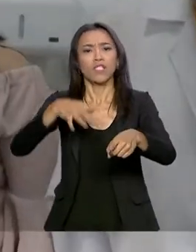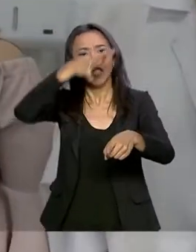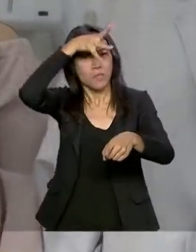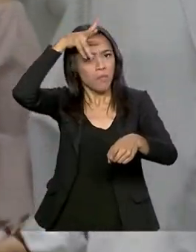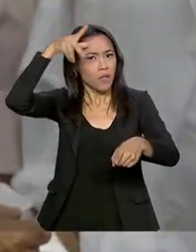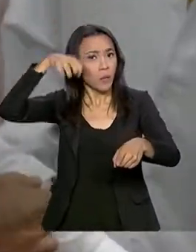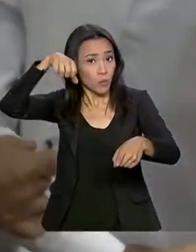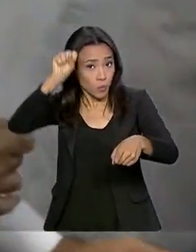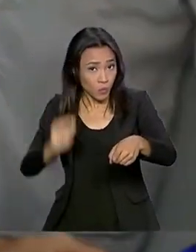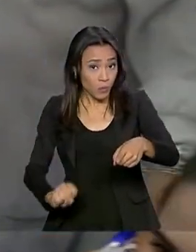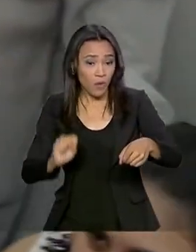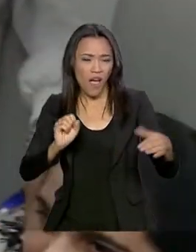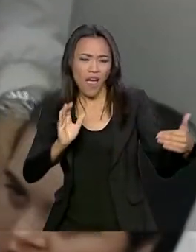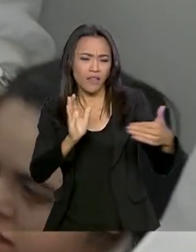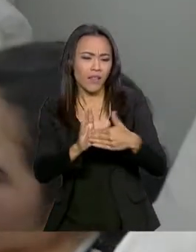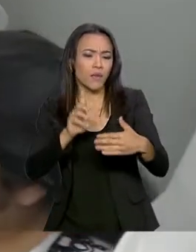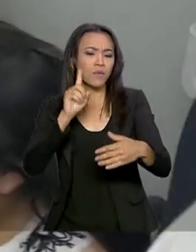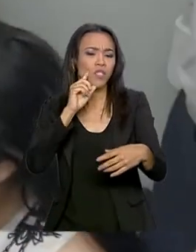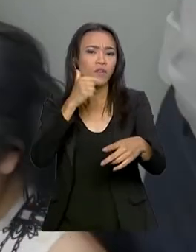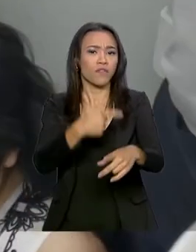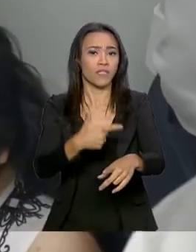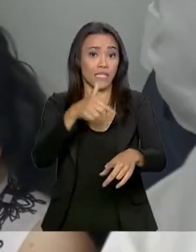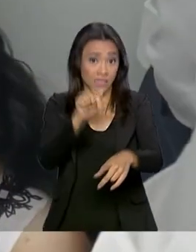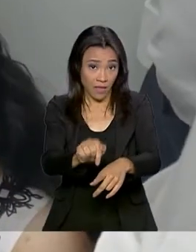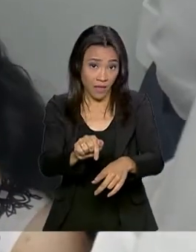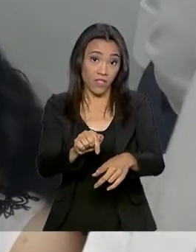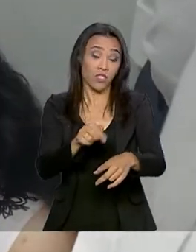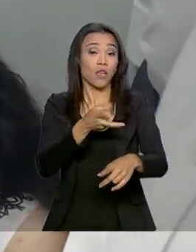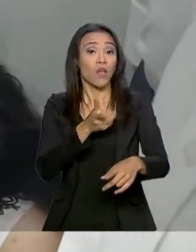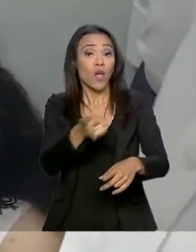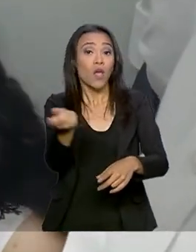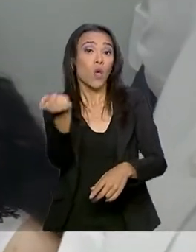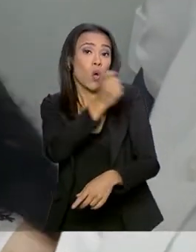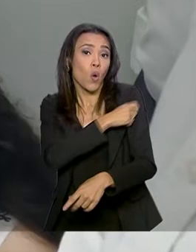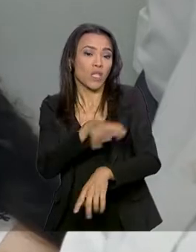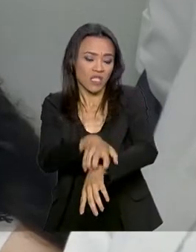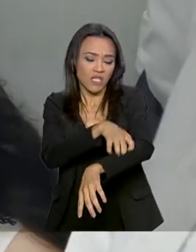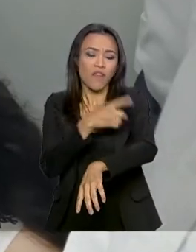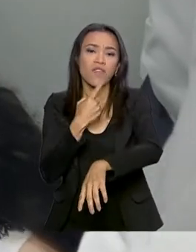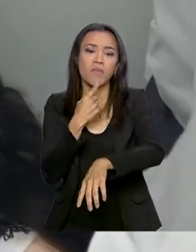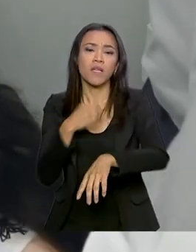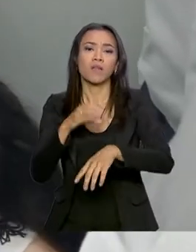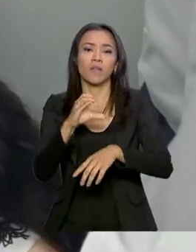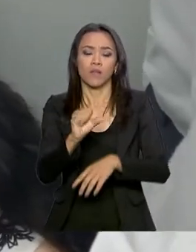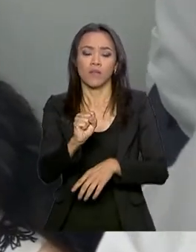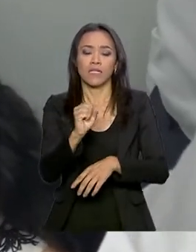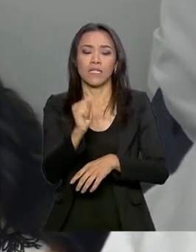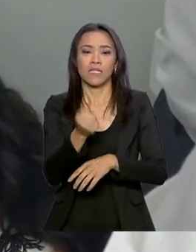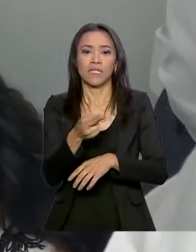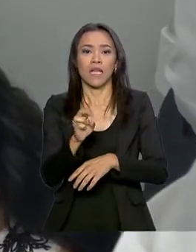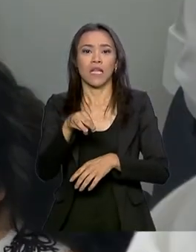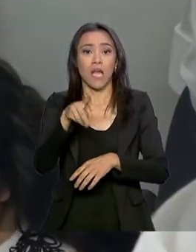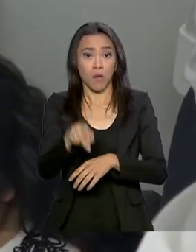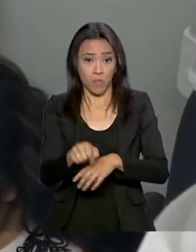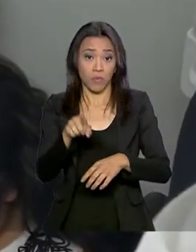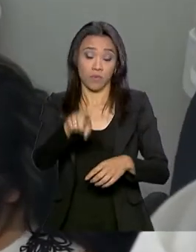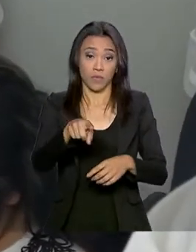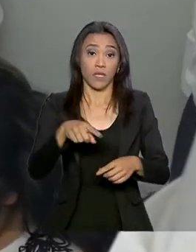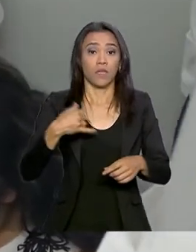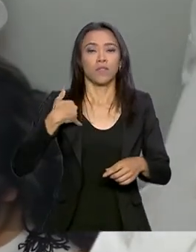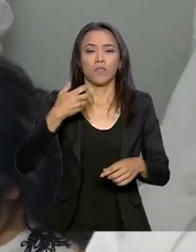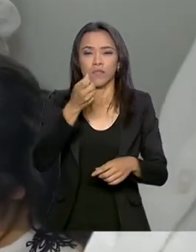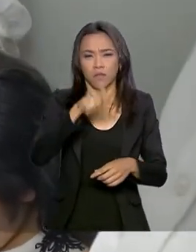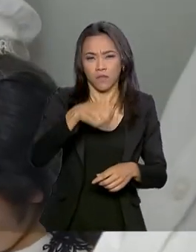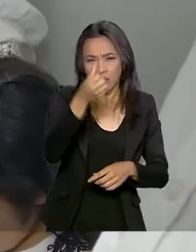vai até o próximo dia 27 e pretende vacinar contra o sarampo crianças a partir dos 6 meses até jovens com até 29 anos.